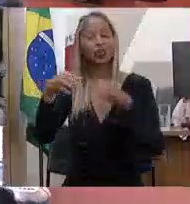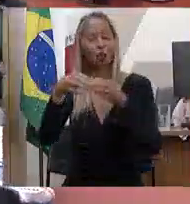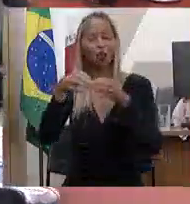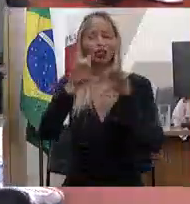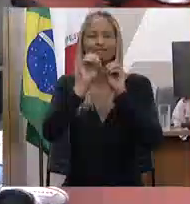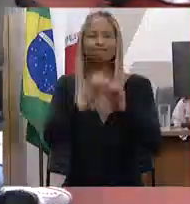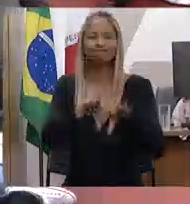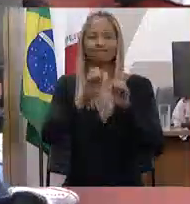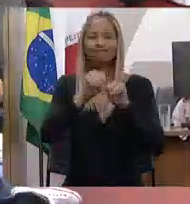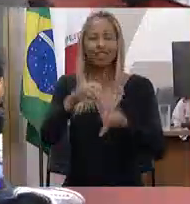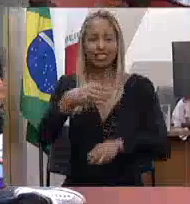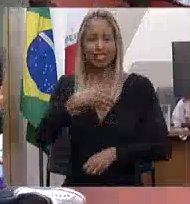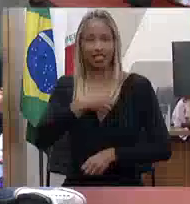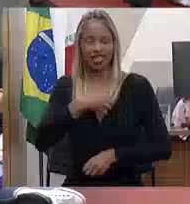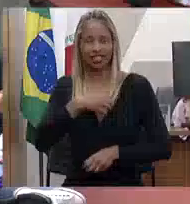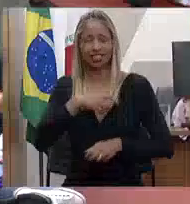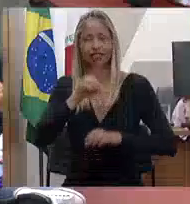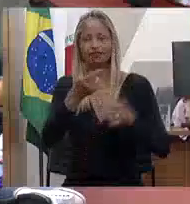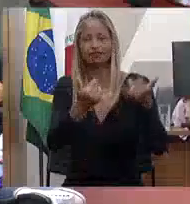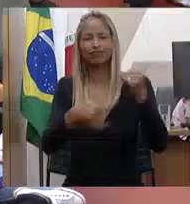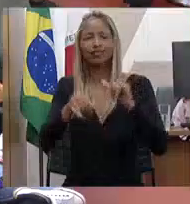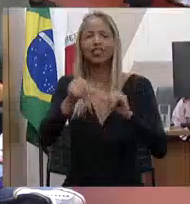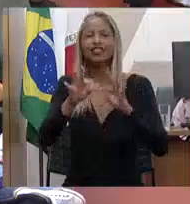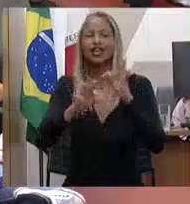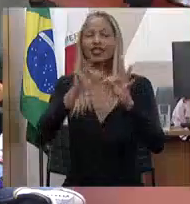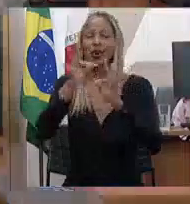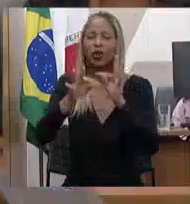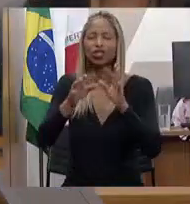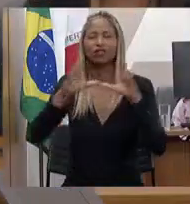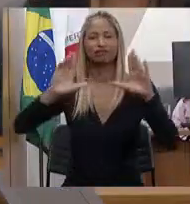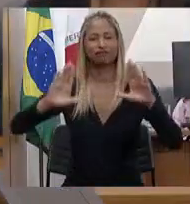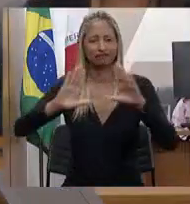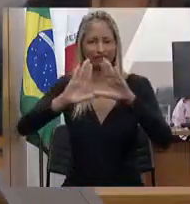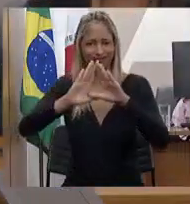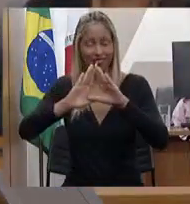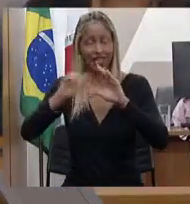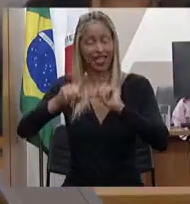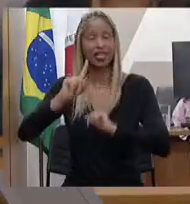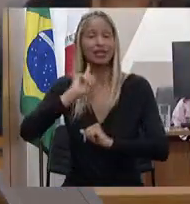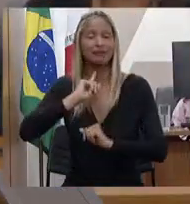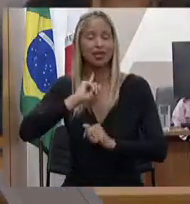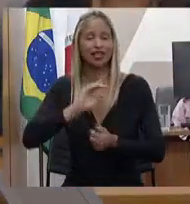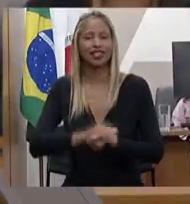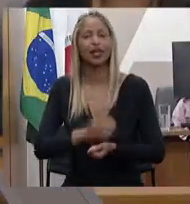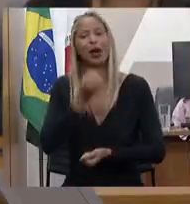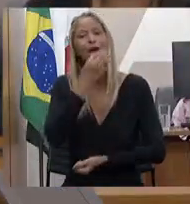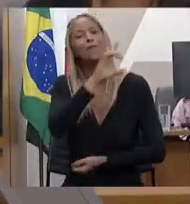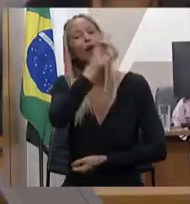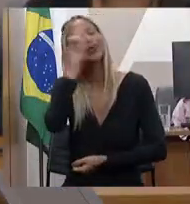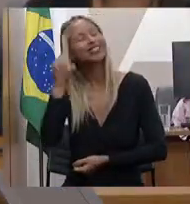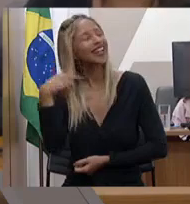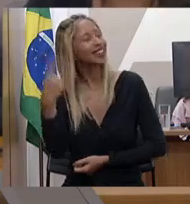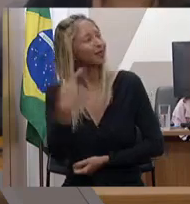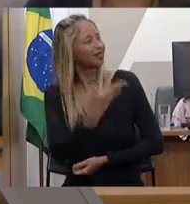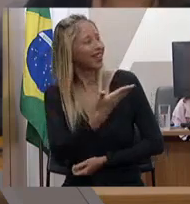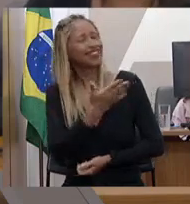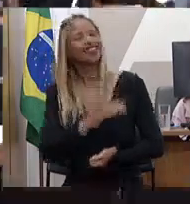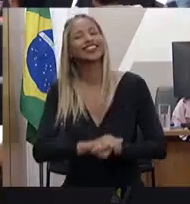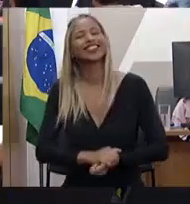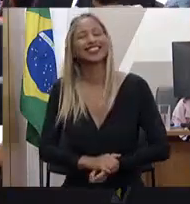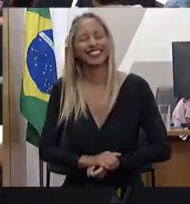de Educação Ciência e Tecnologia da Assembleia Legislativa de Minas Gerais Bom dia deputada